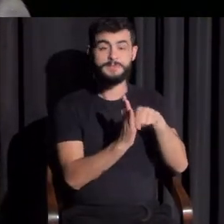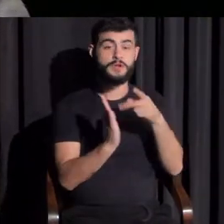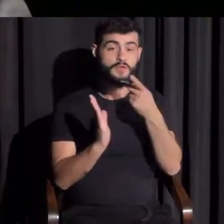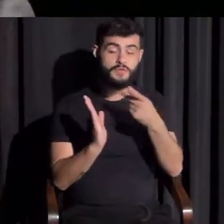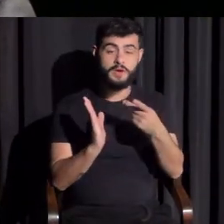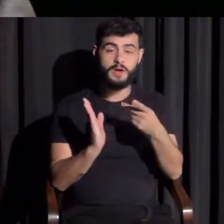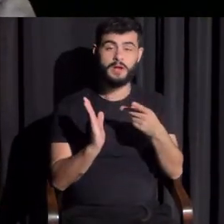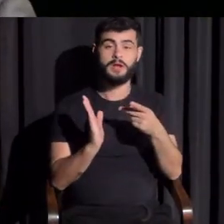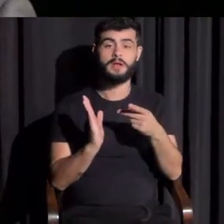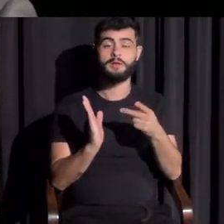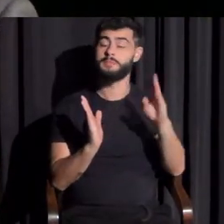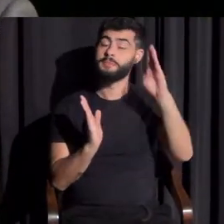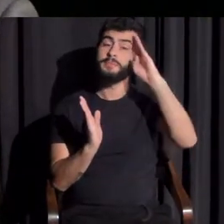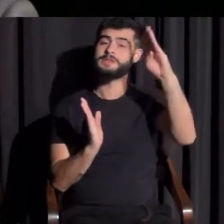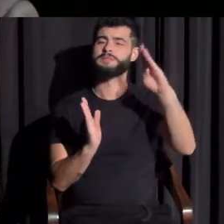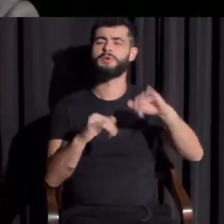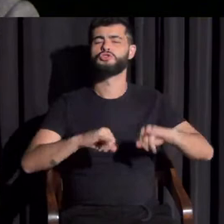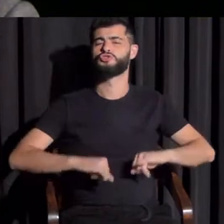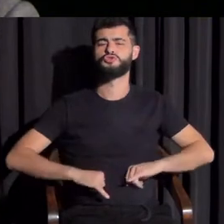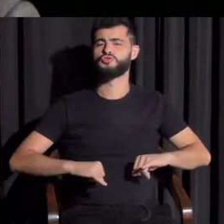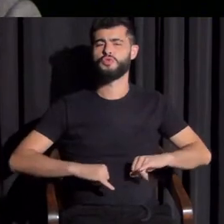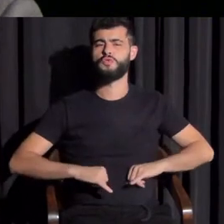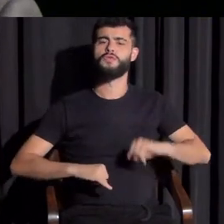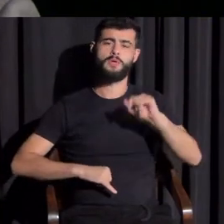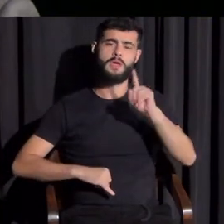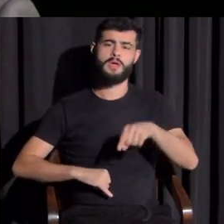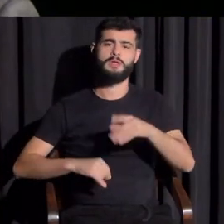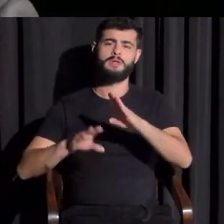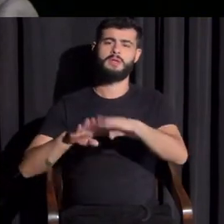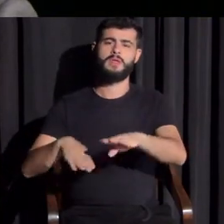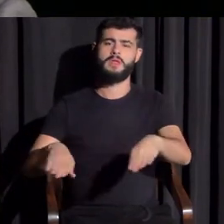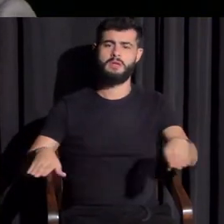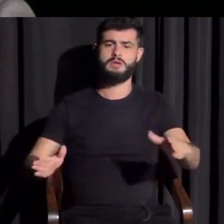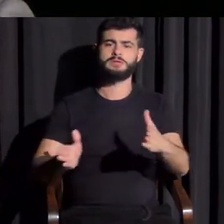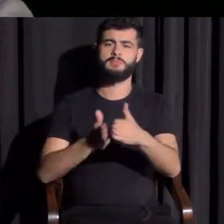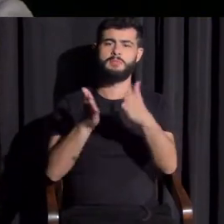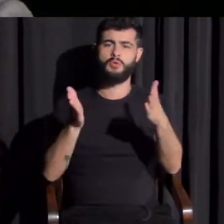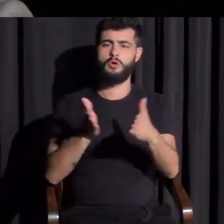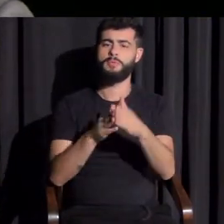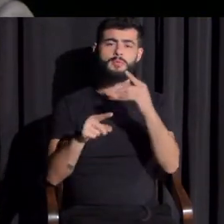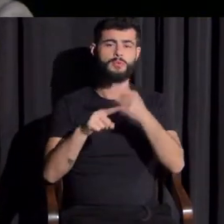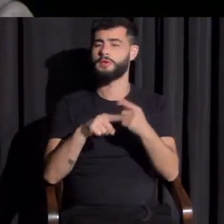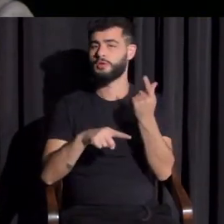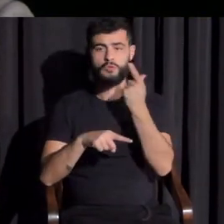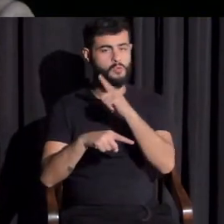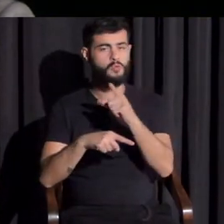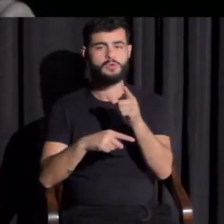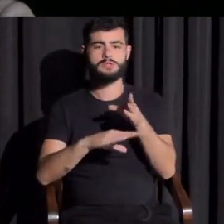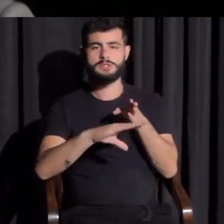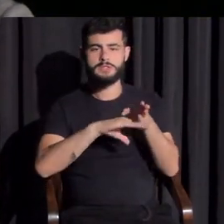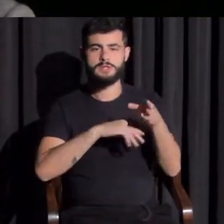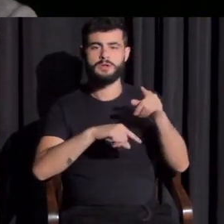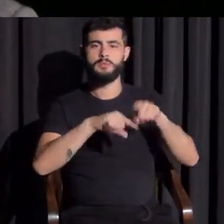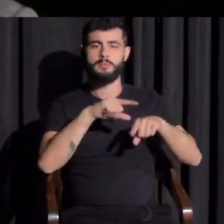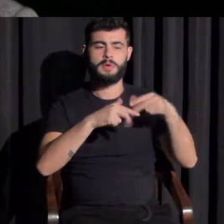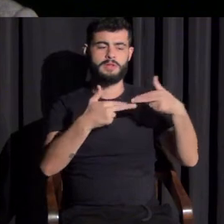pela falta de acesso aos dispositivos tecnológicos e também o